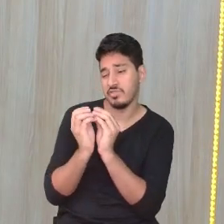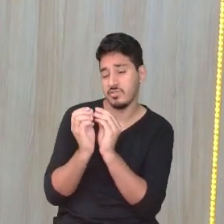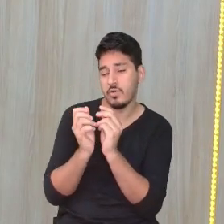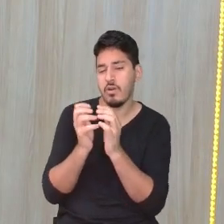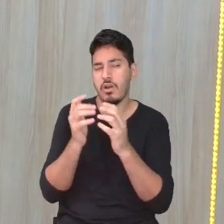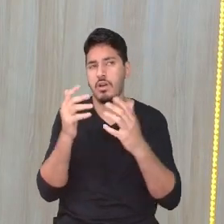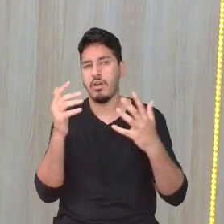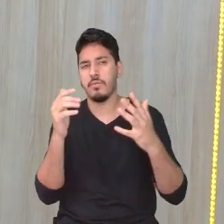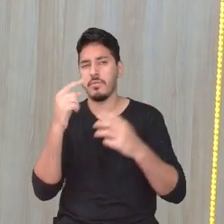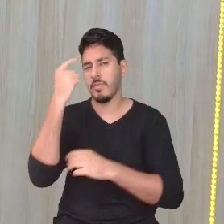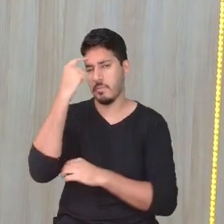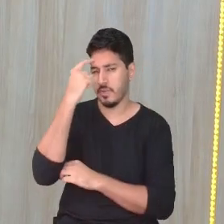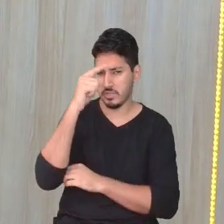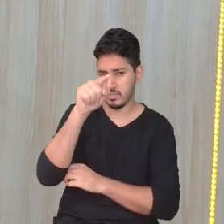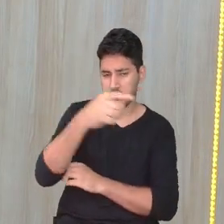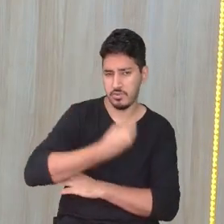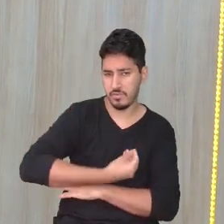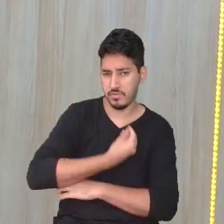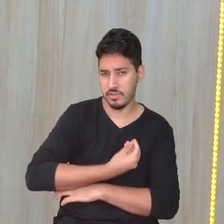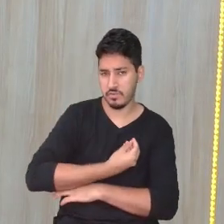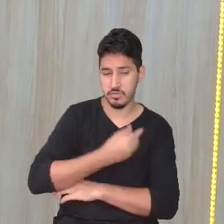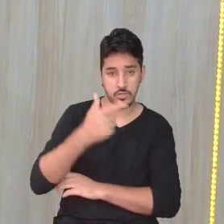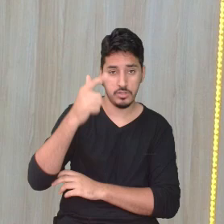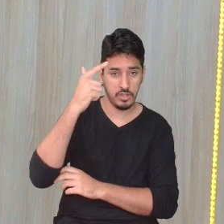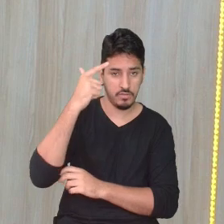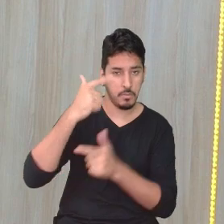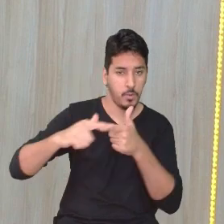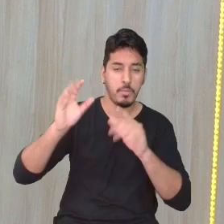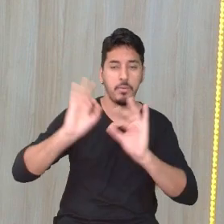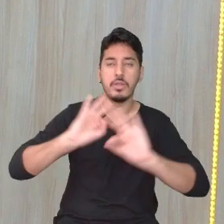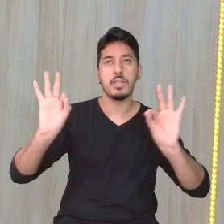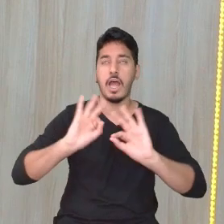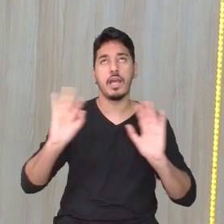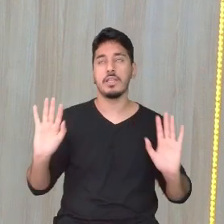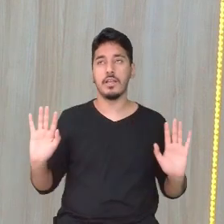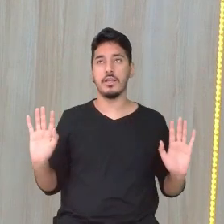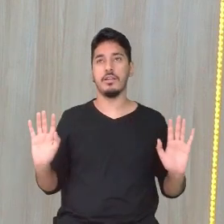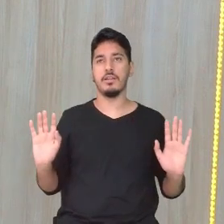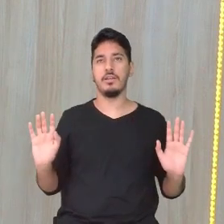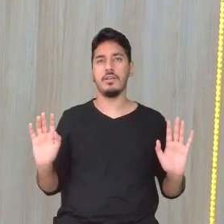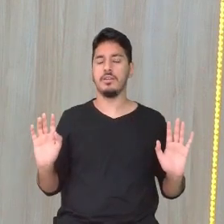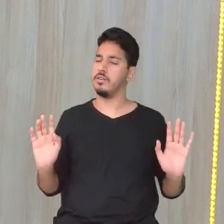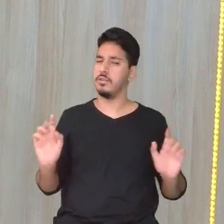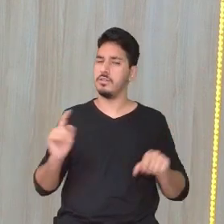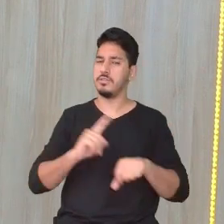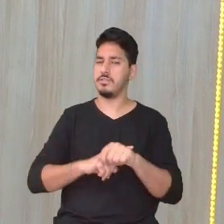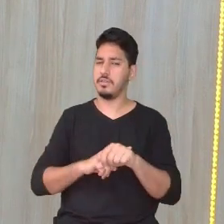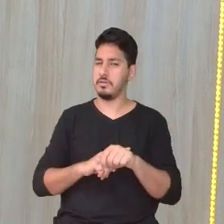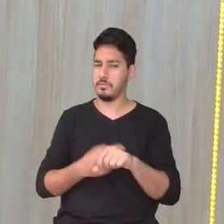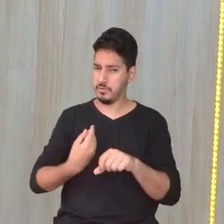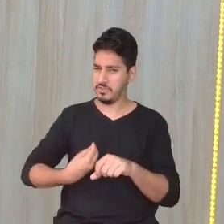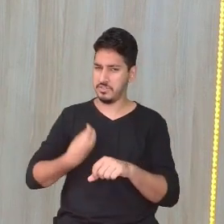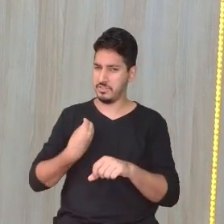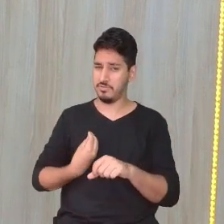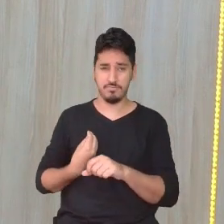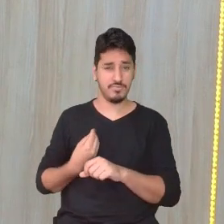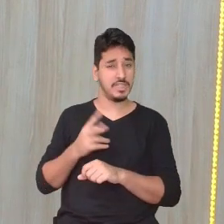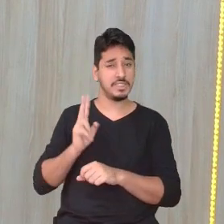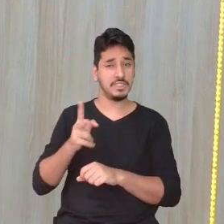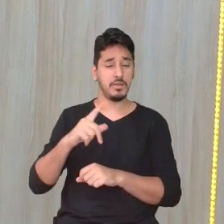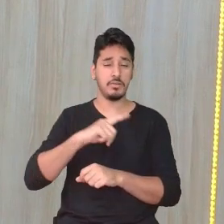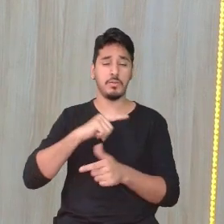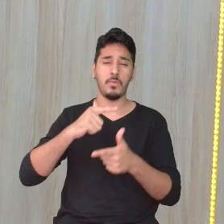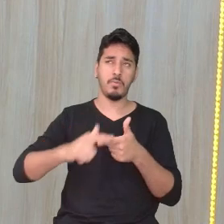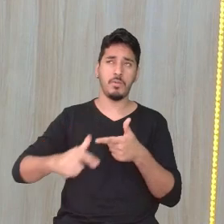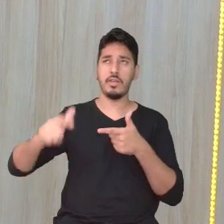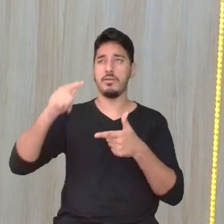para pensar em algum momento na sua vida que você não teve problemas. Eu acho que esse tempo não existia, né? Se a gente for